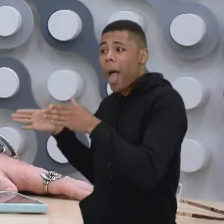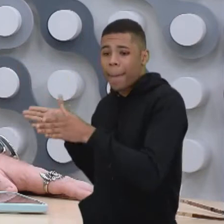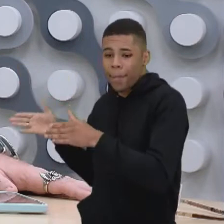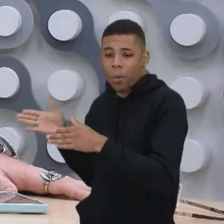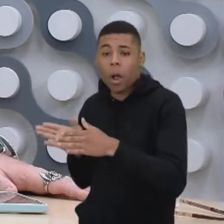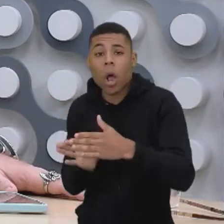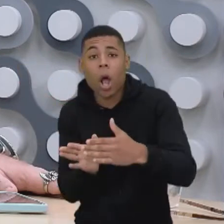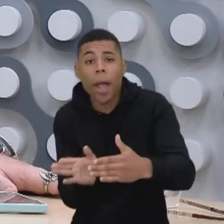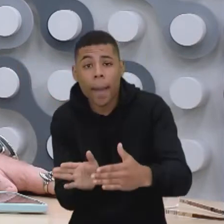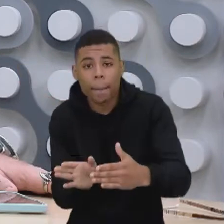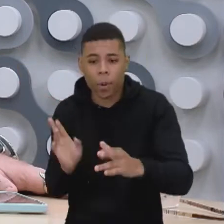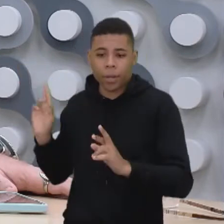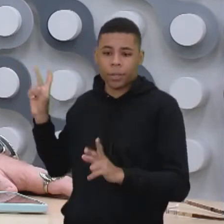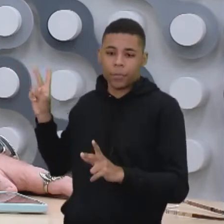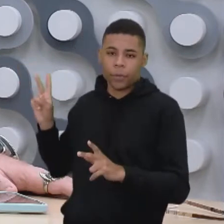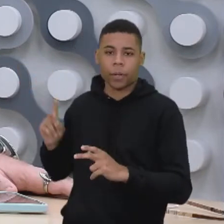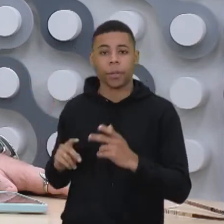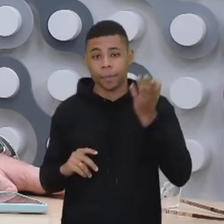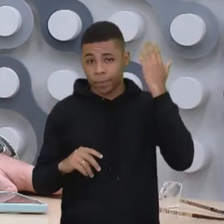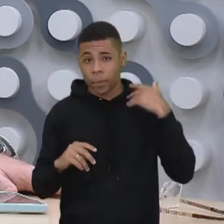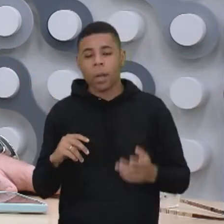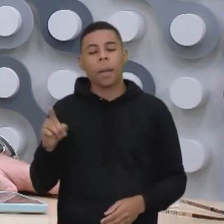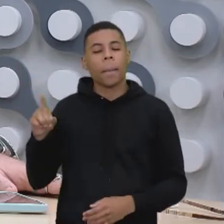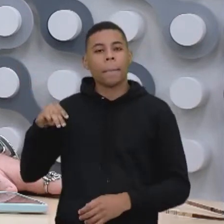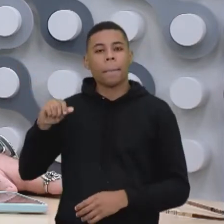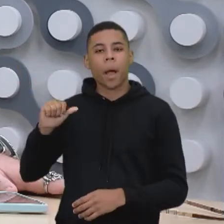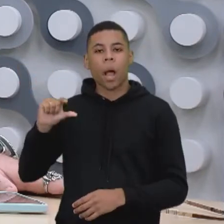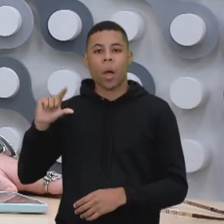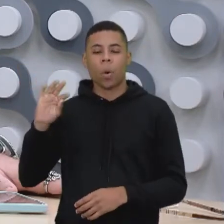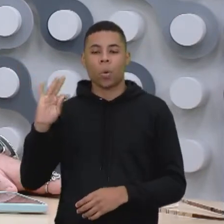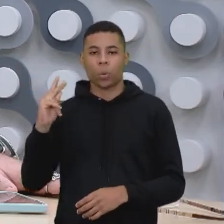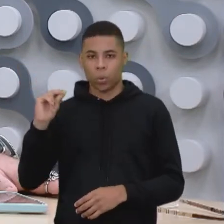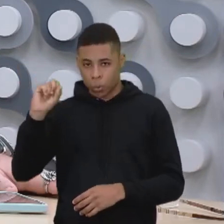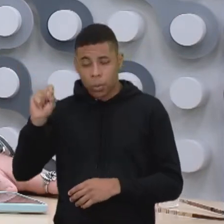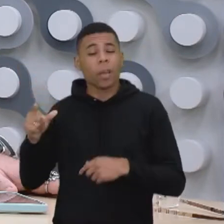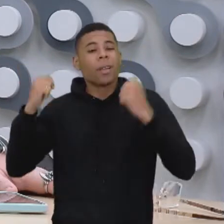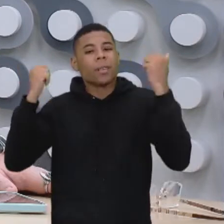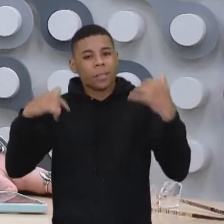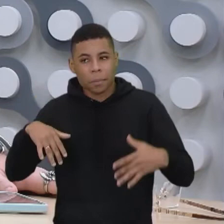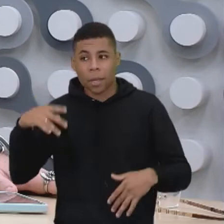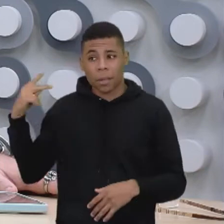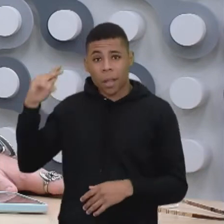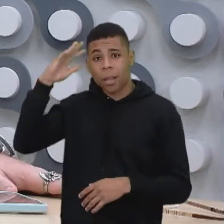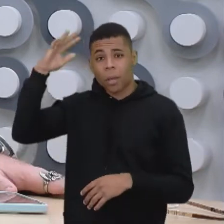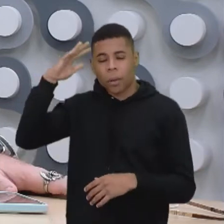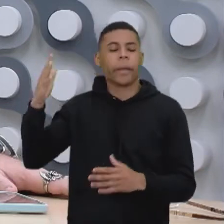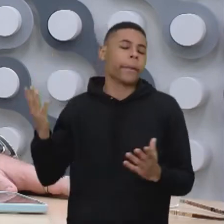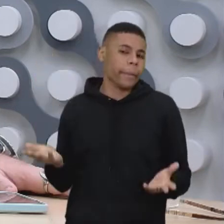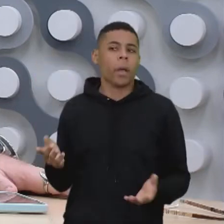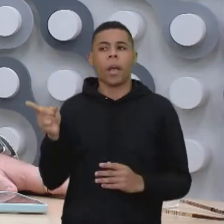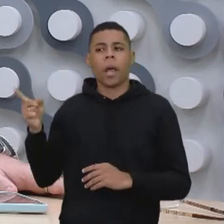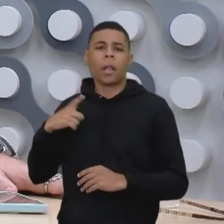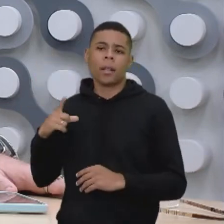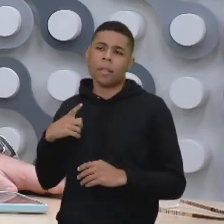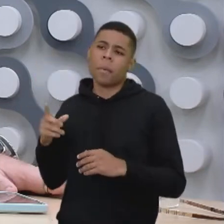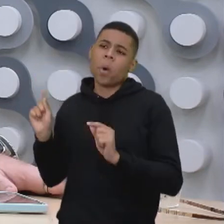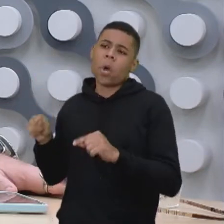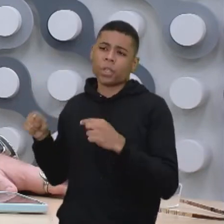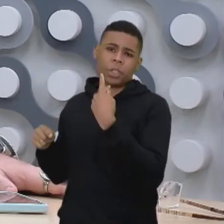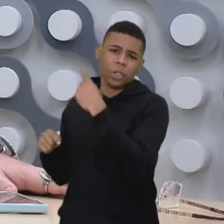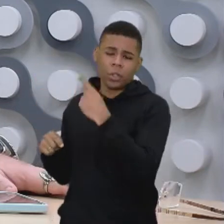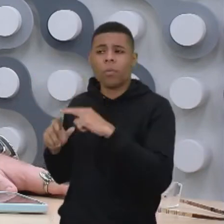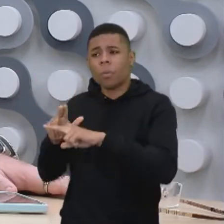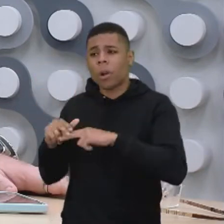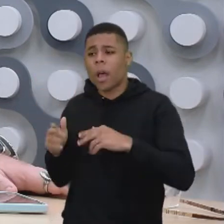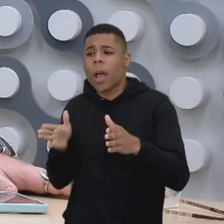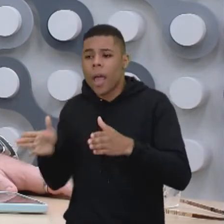Então quando Malthus discute a sua teoria, ele tem lá uma razão, porque ele vive numa época na qual, né,